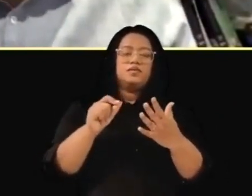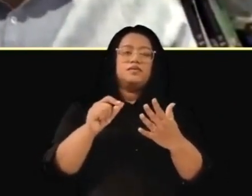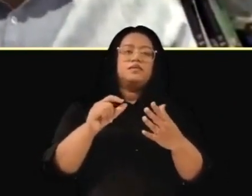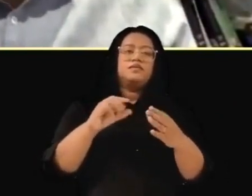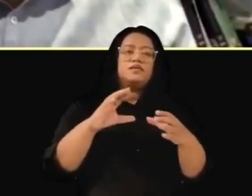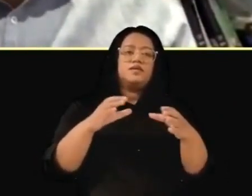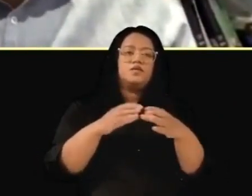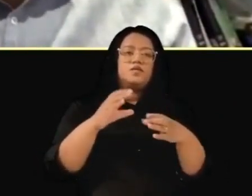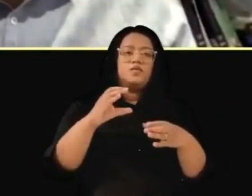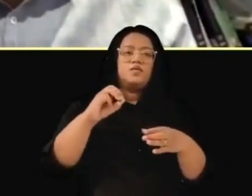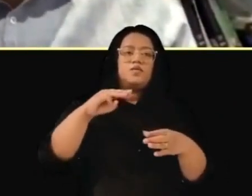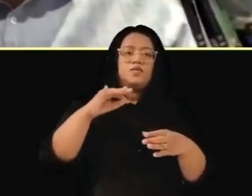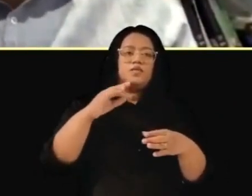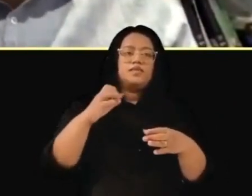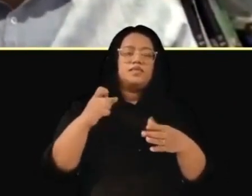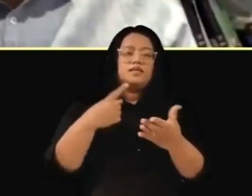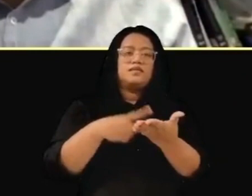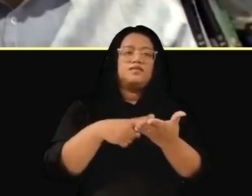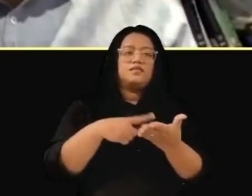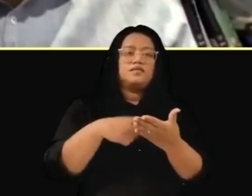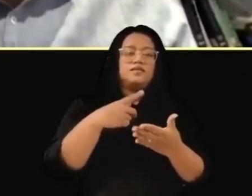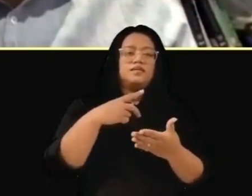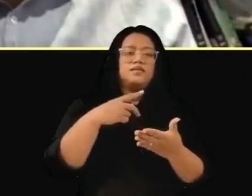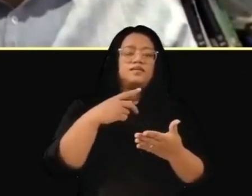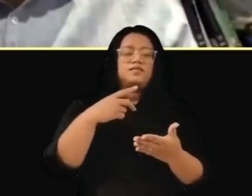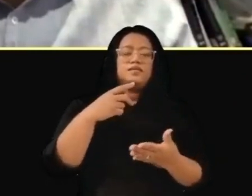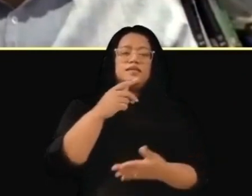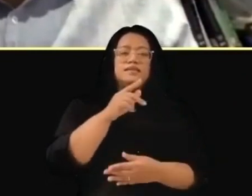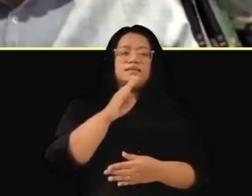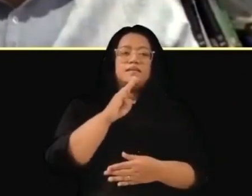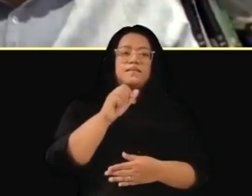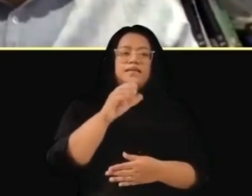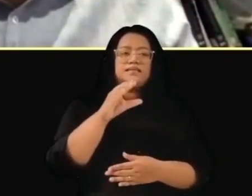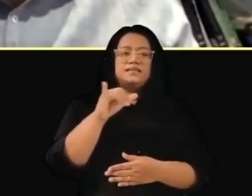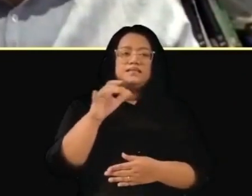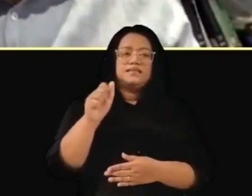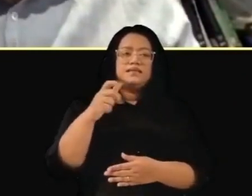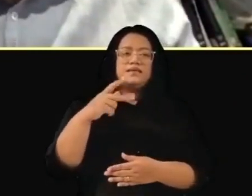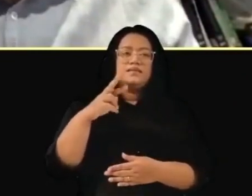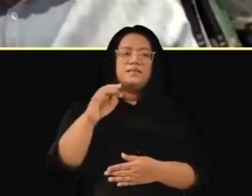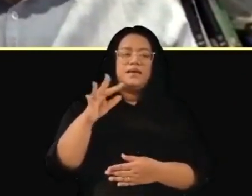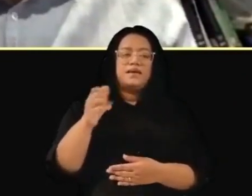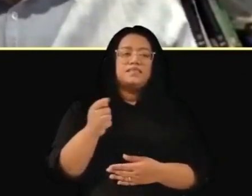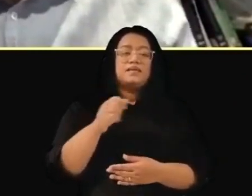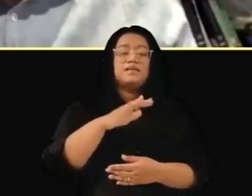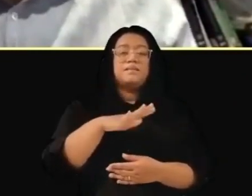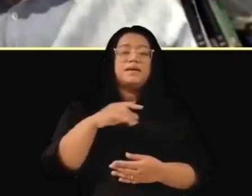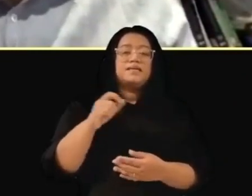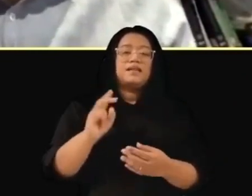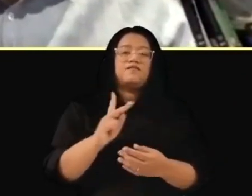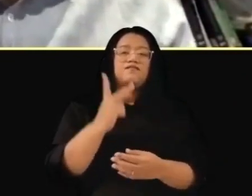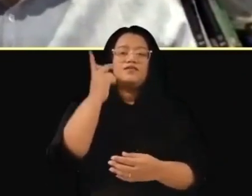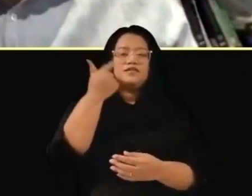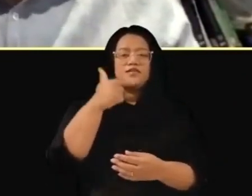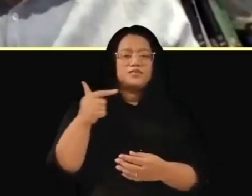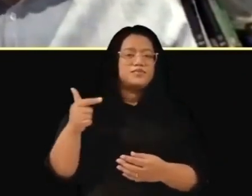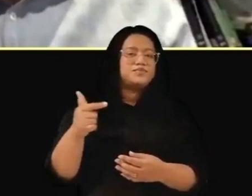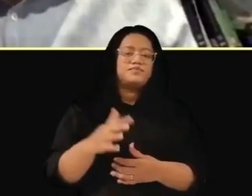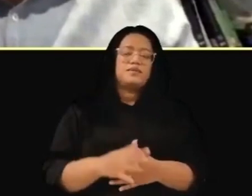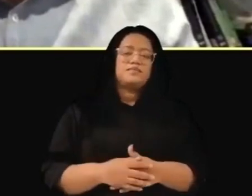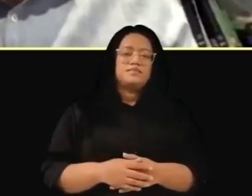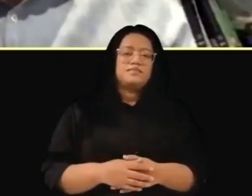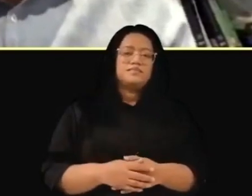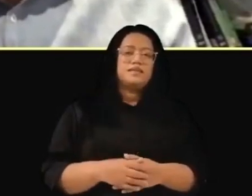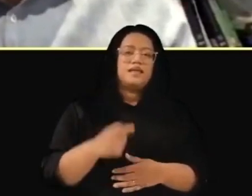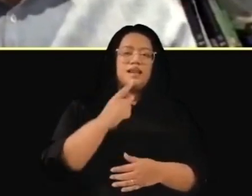intergovernamental, temos o tratado da Bacia do Prata, mas esses instrumentos estão um pouco valorizados, infelizmente, né? E no